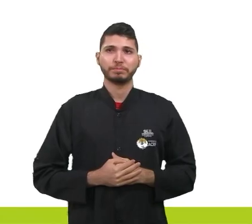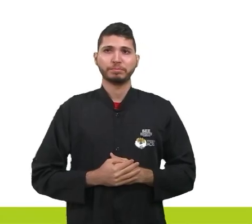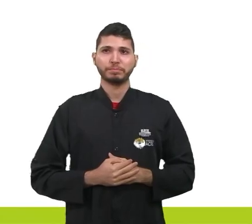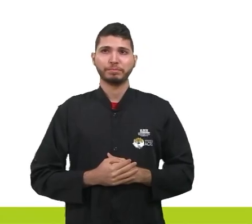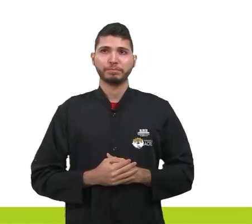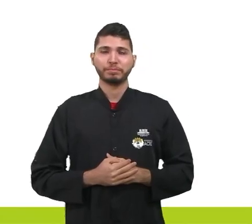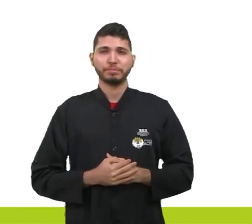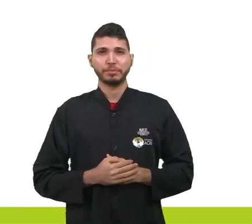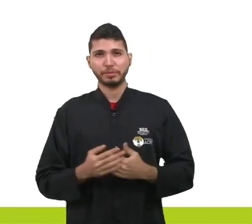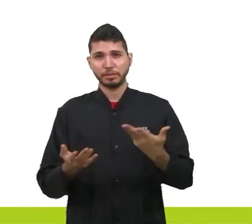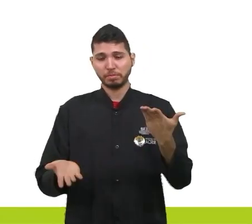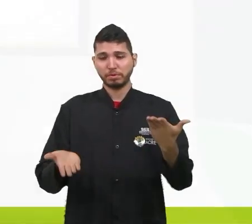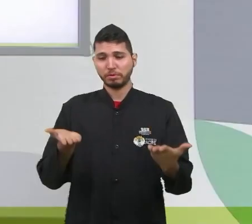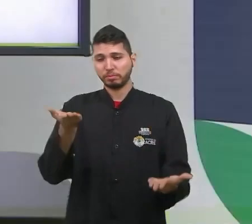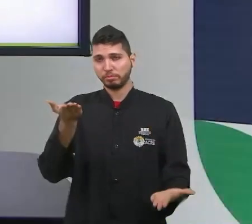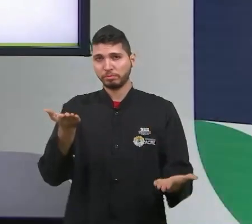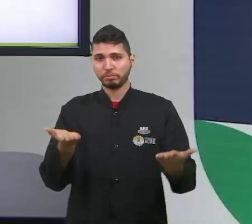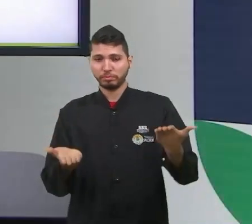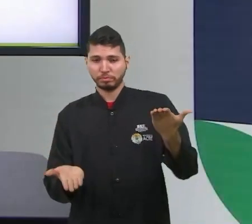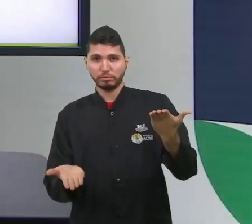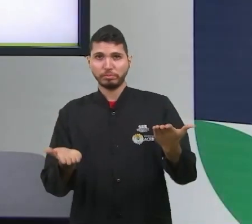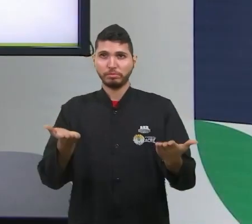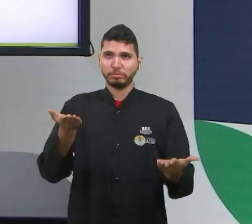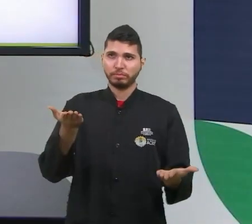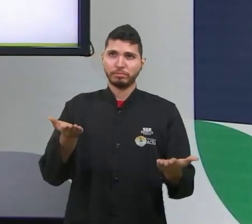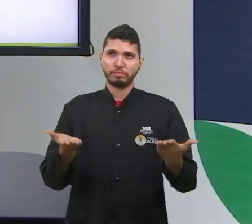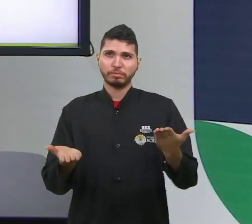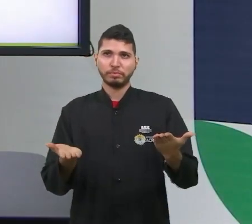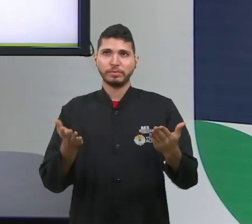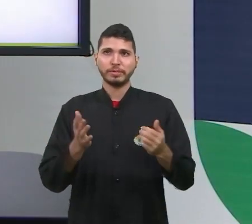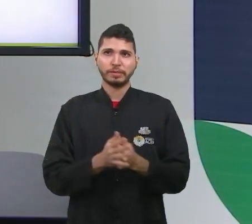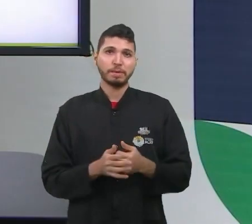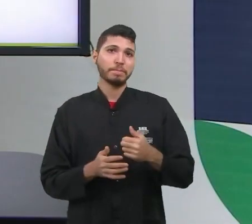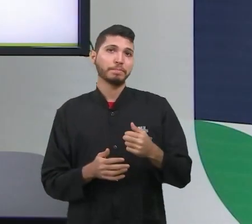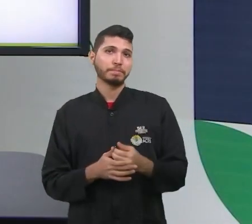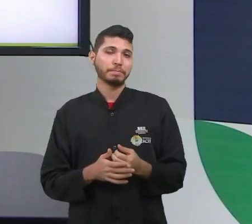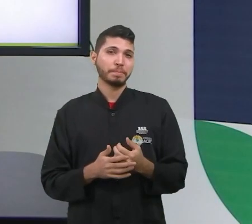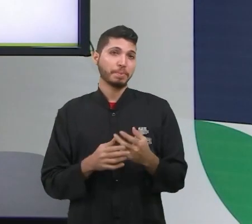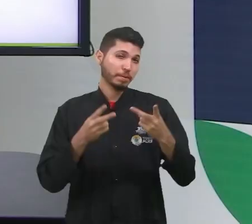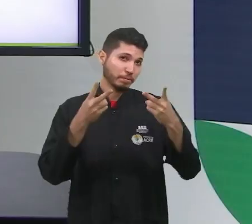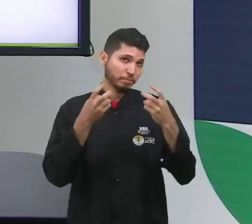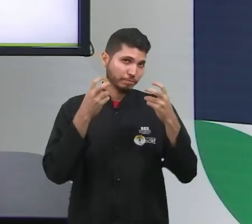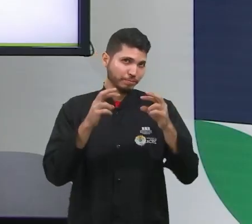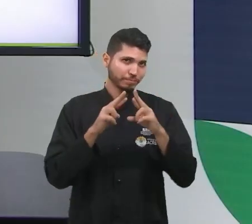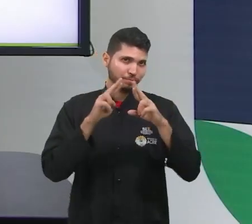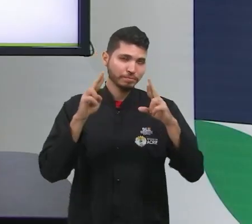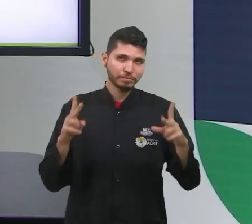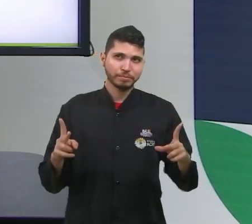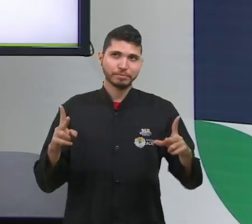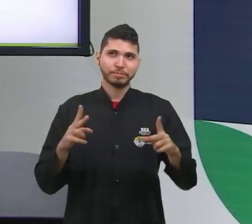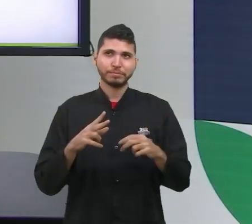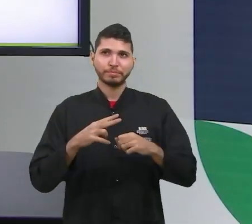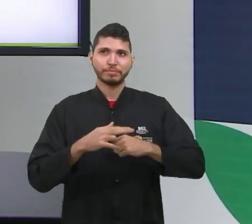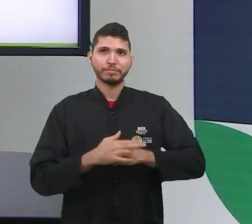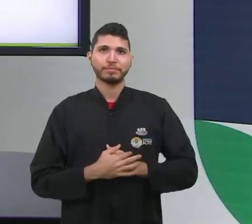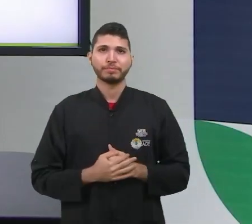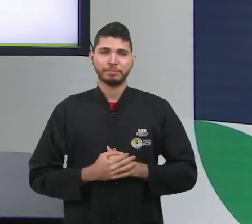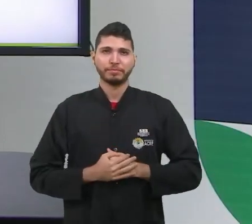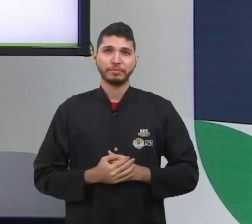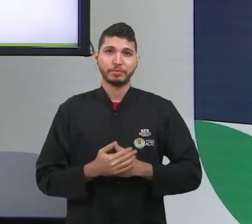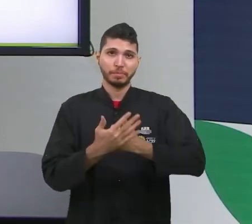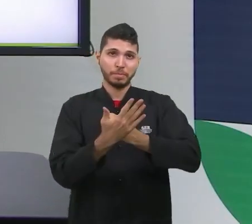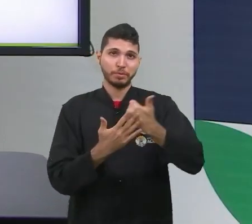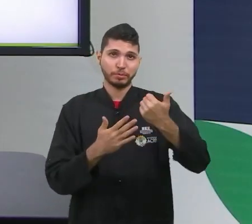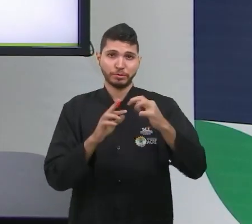ok? Então, a continentalidade e a maritimidade nada mais é do que a atuação do continente e a atuação do